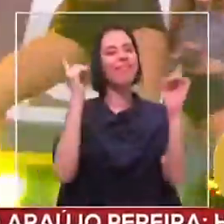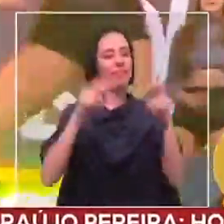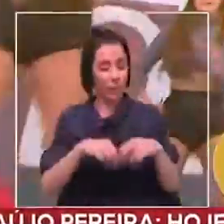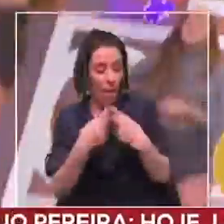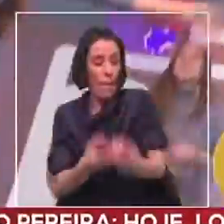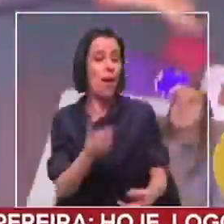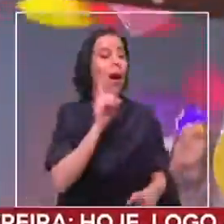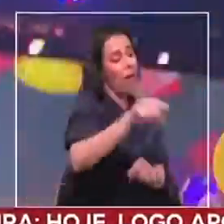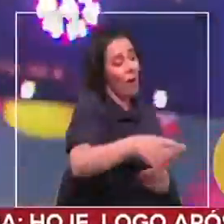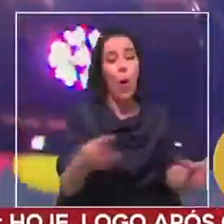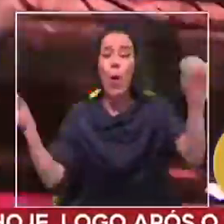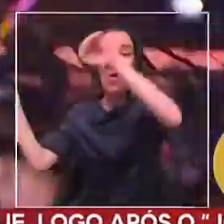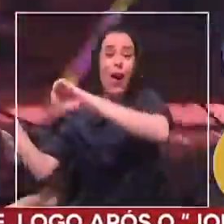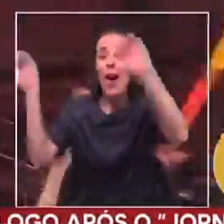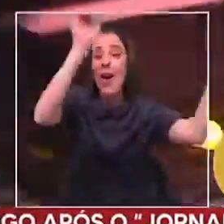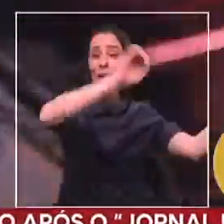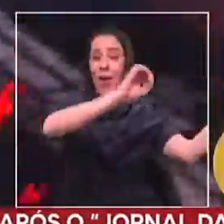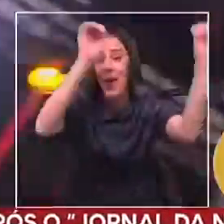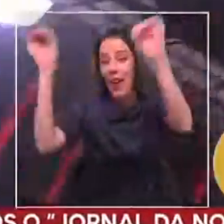fazer amor contigo.